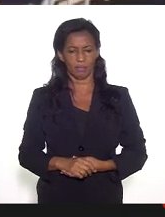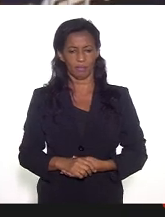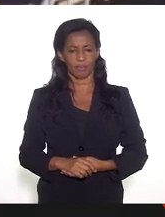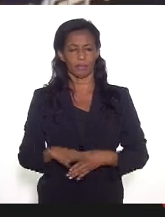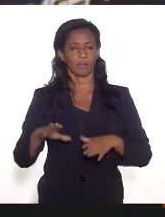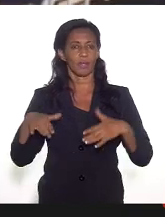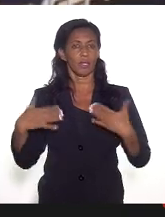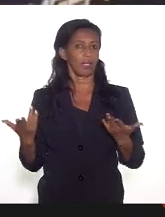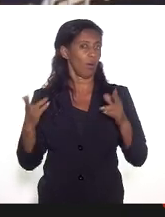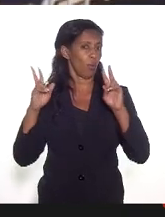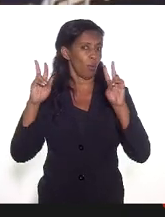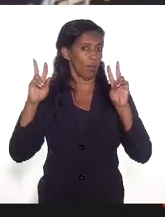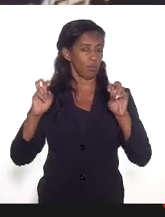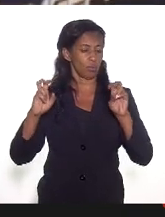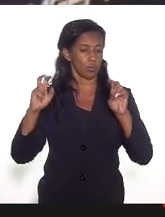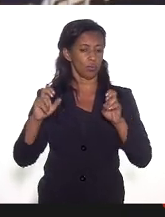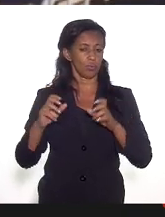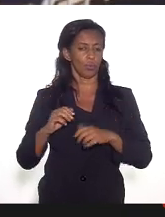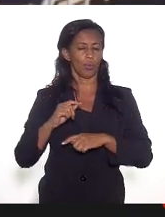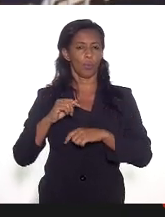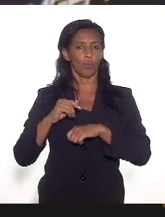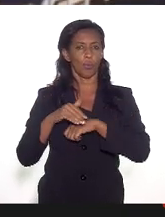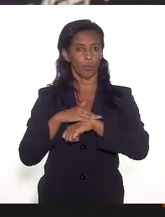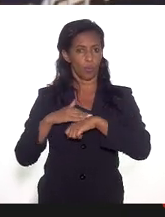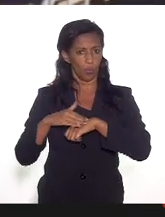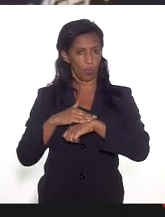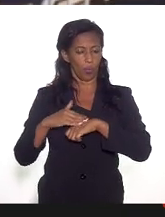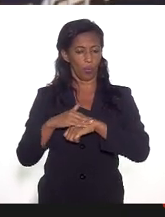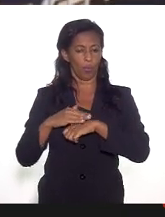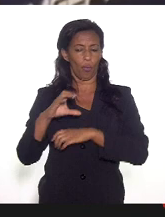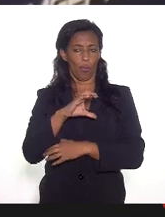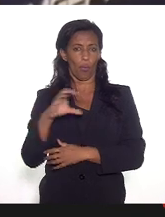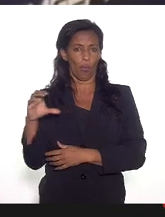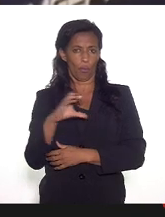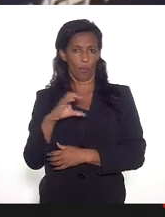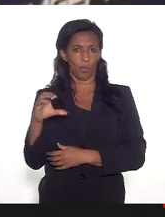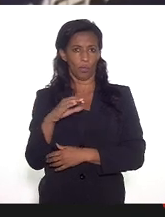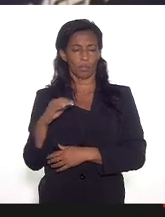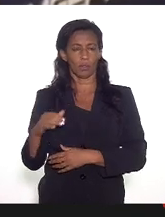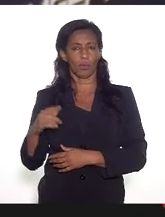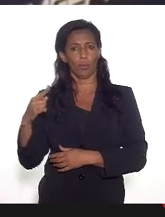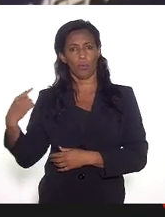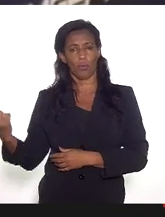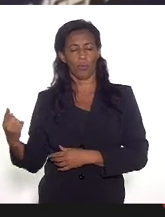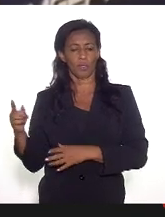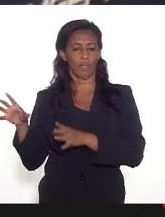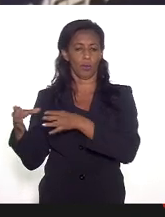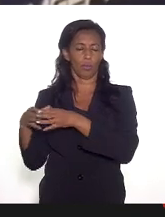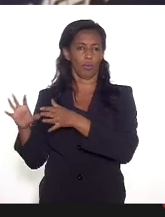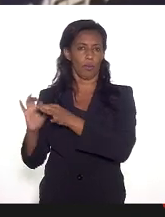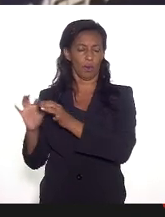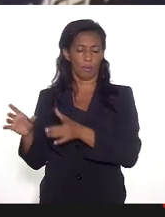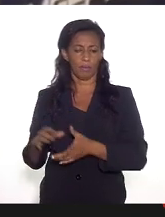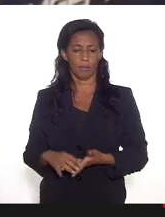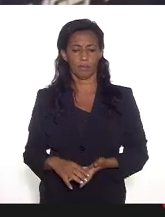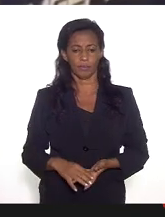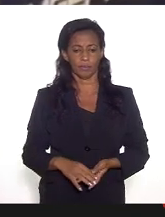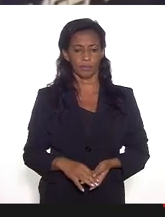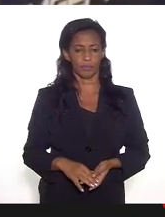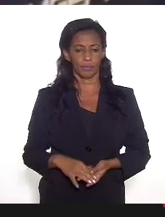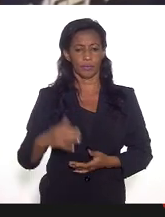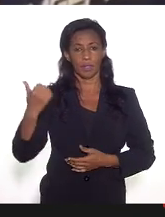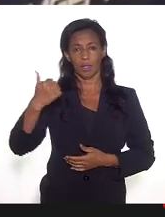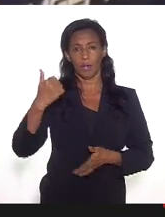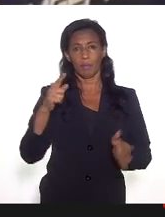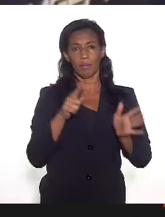Então, é um assunto que nós podemos, com coordenação, conversar com o Ministério Público para liberar. E a